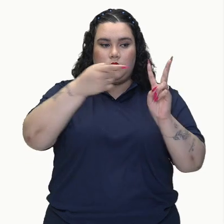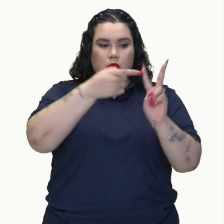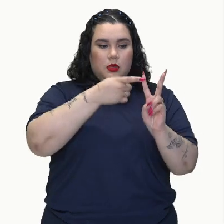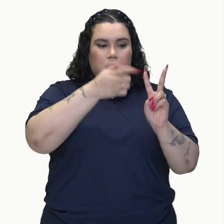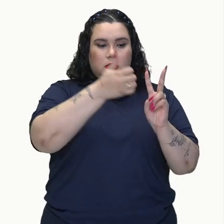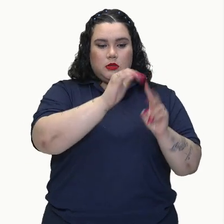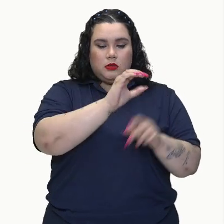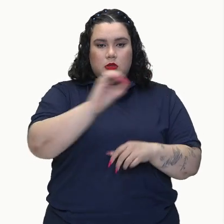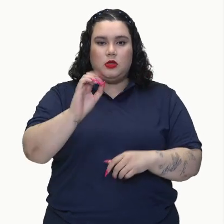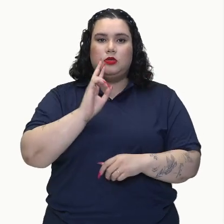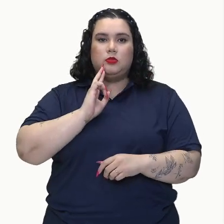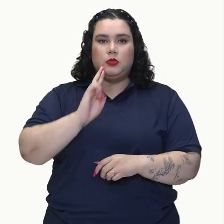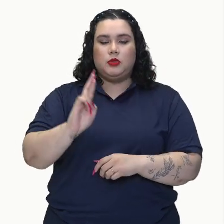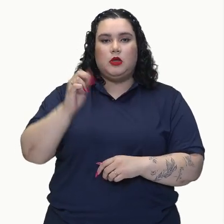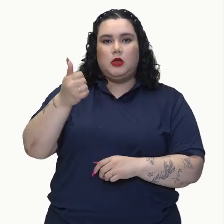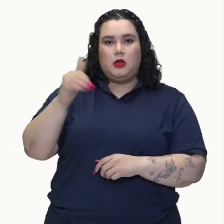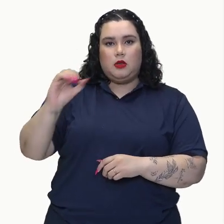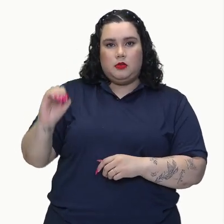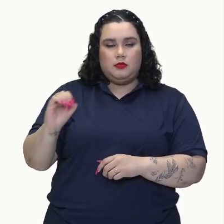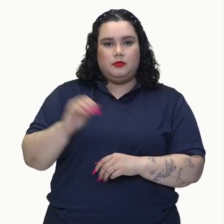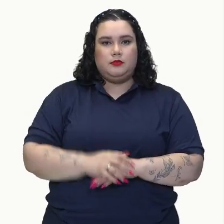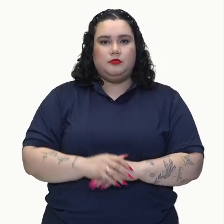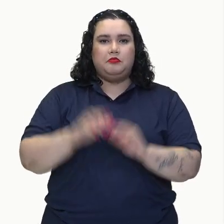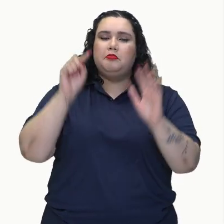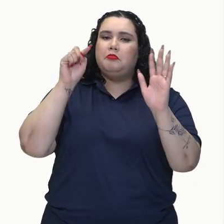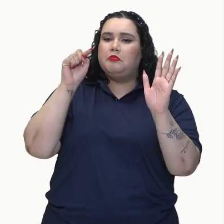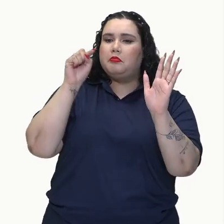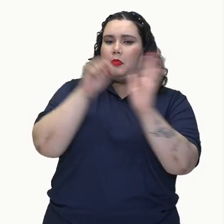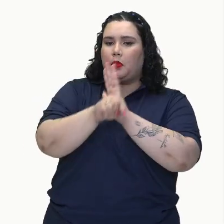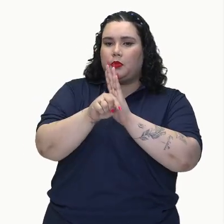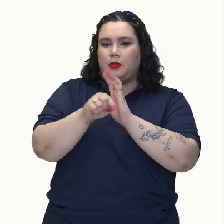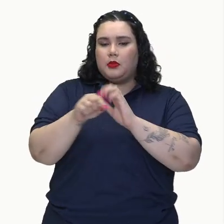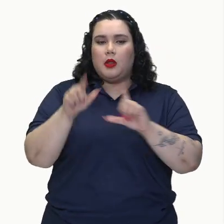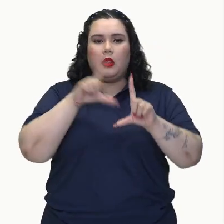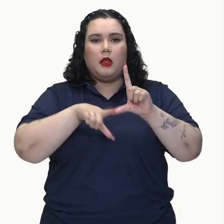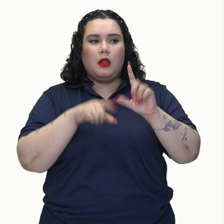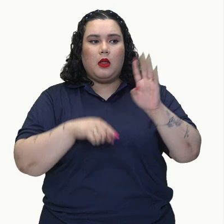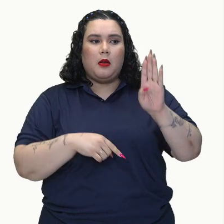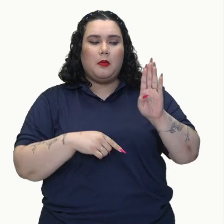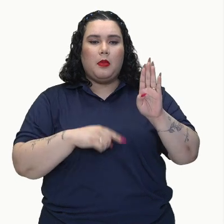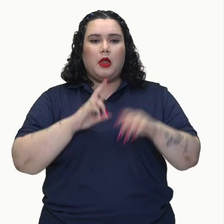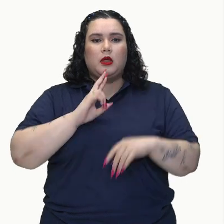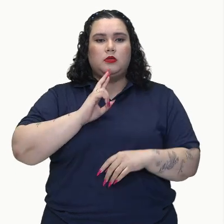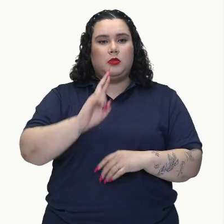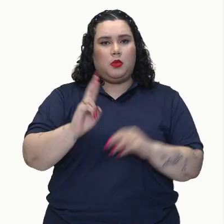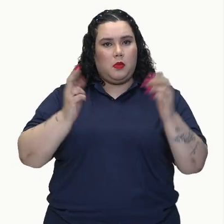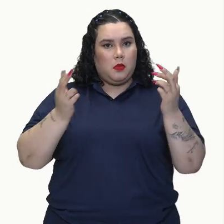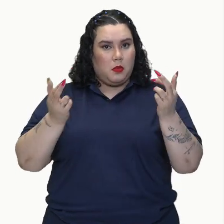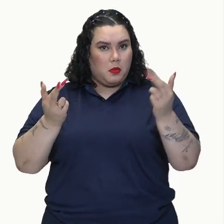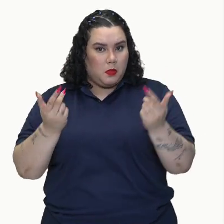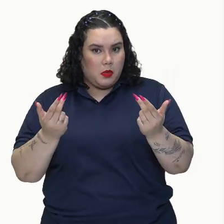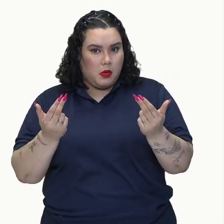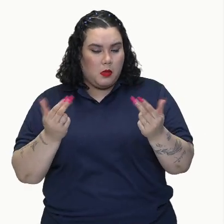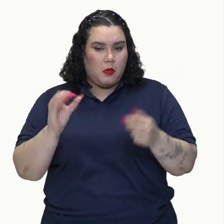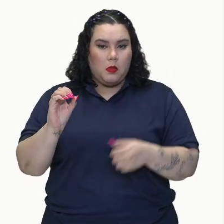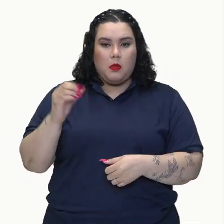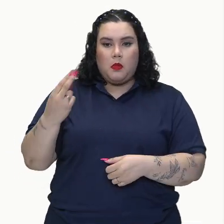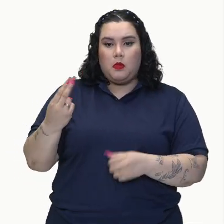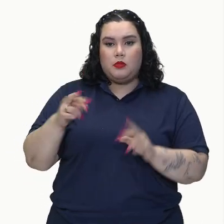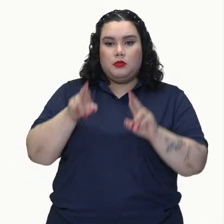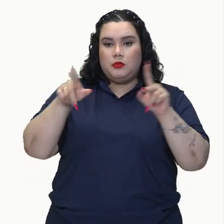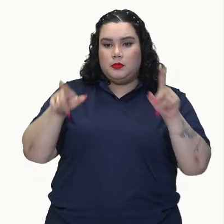o resultado é 10. Faço uma pergunta para vocês. E a letra B? O resultado vai ser igual ou vai ser